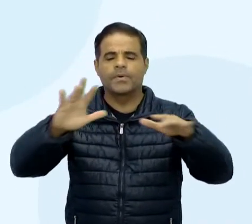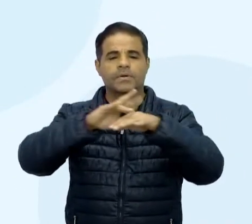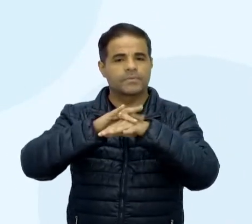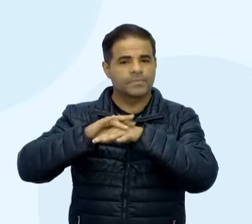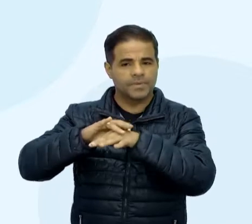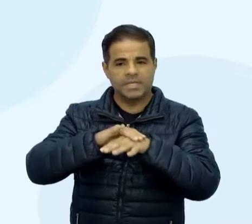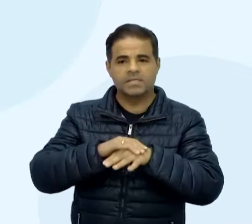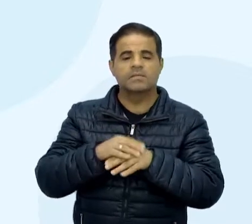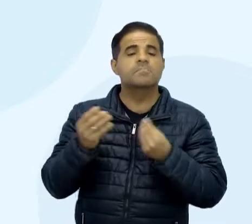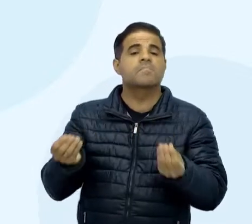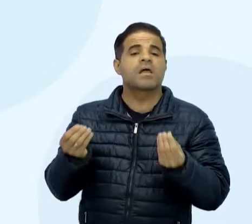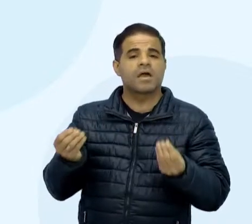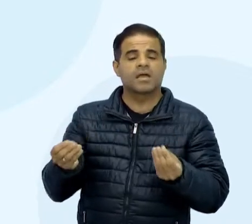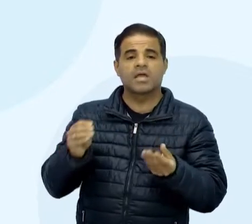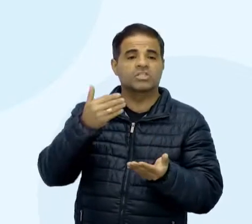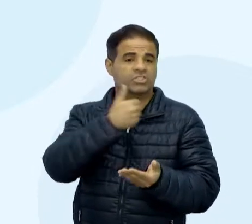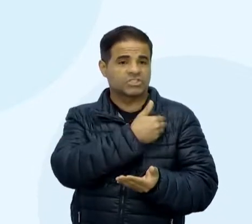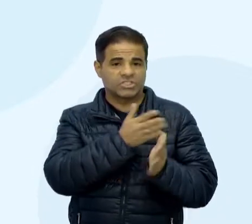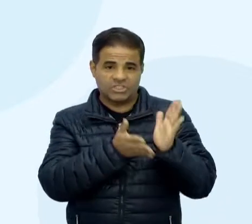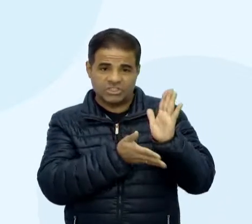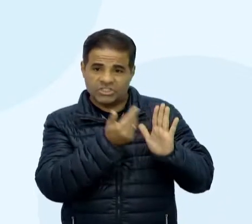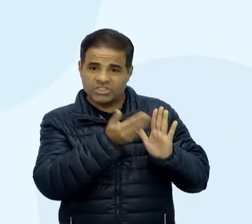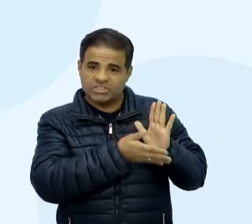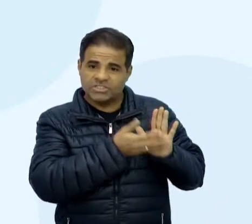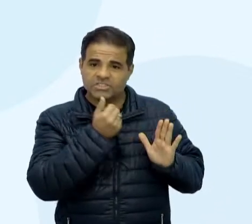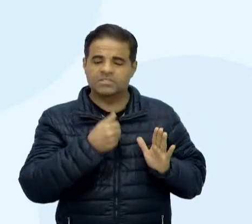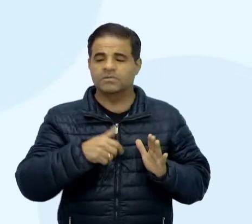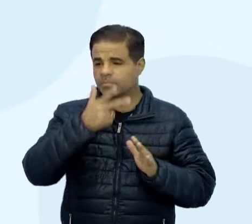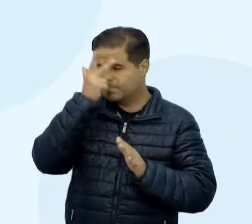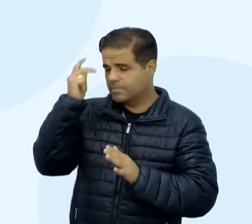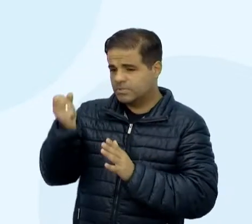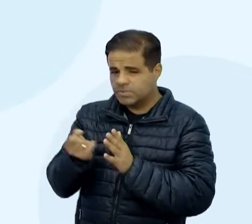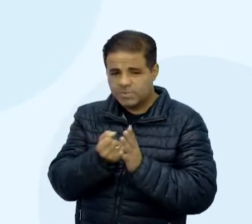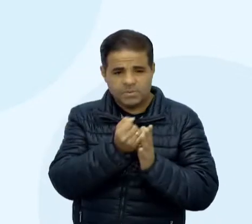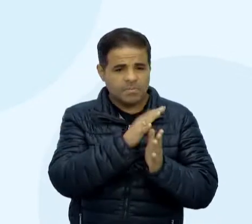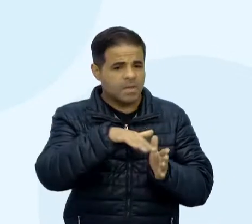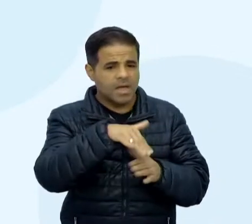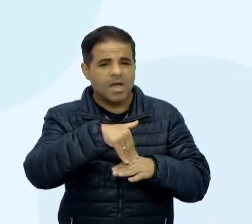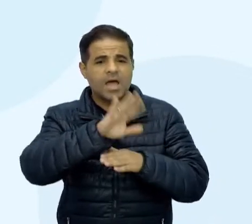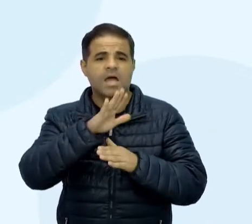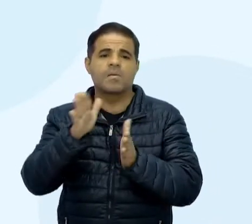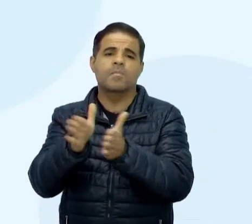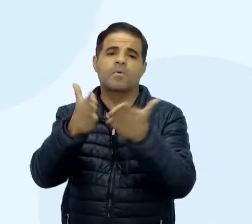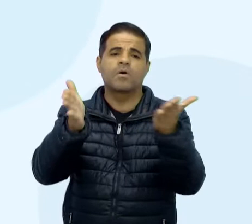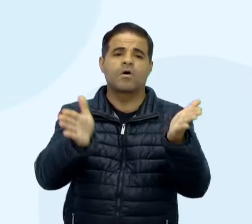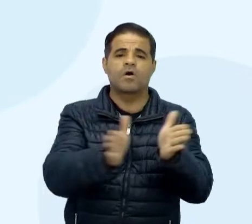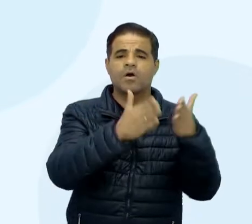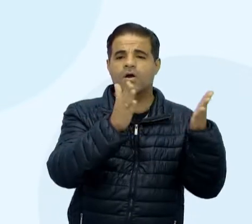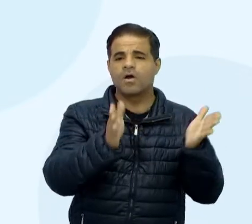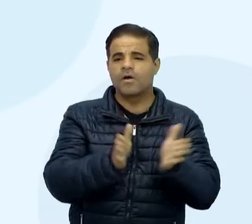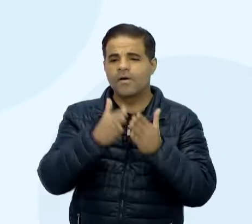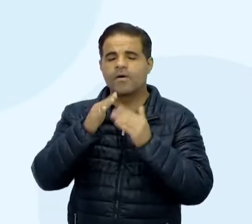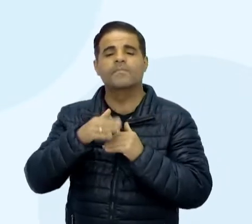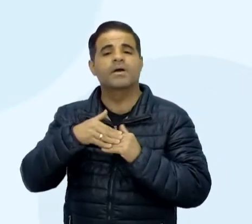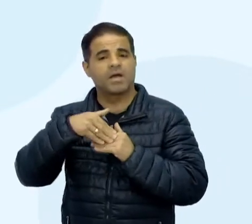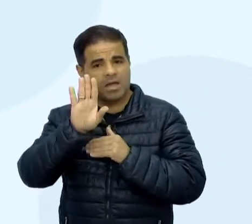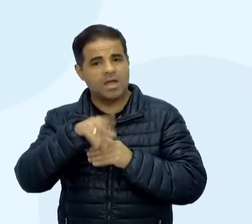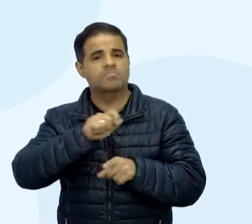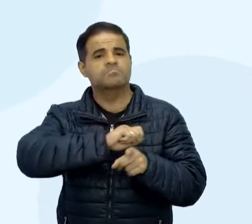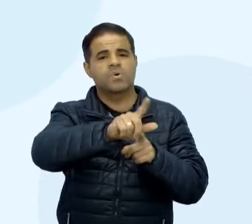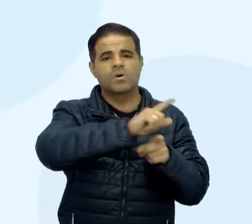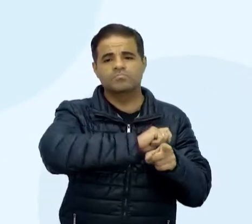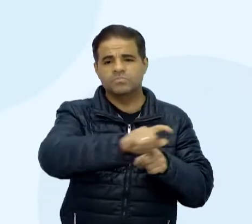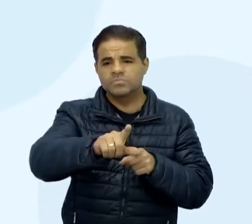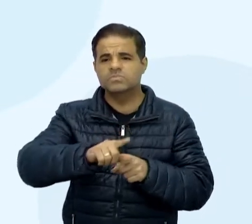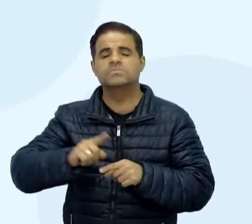Essas medidas acabaram excluindo ainda mais as populações mais pobres que, por muitas vezes, eram expulsas